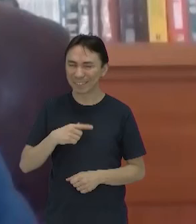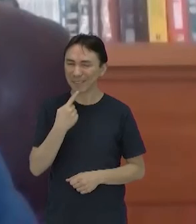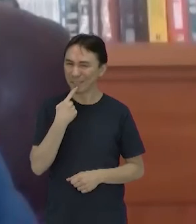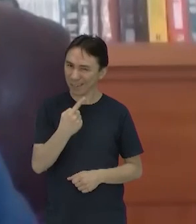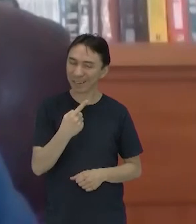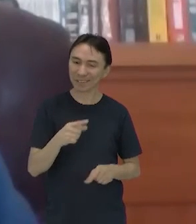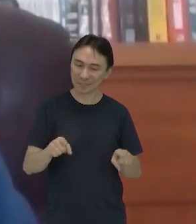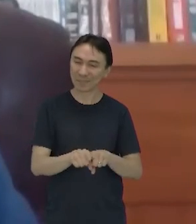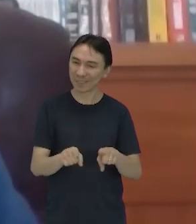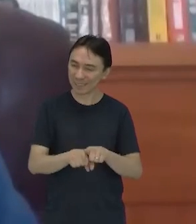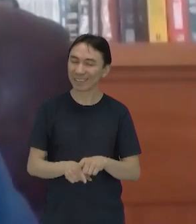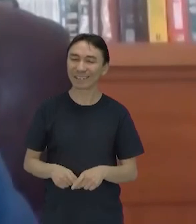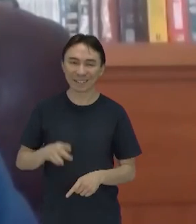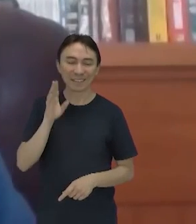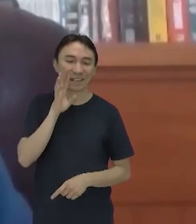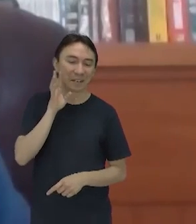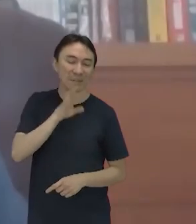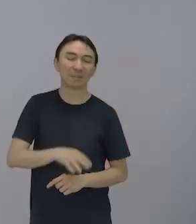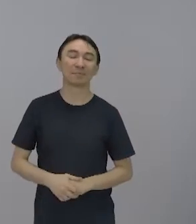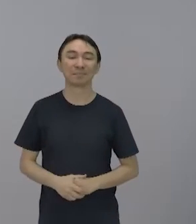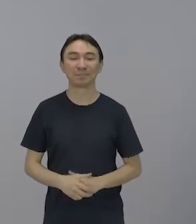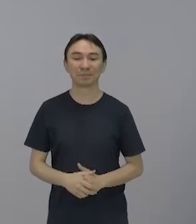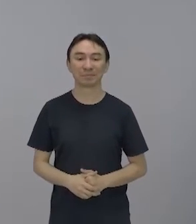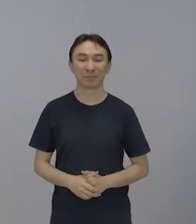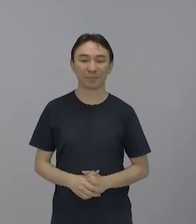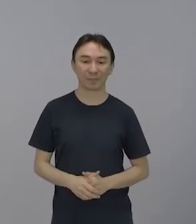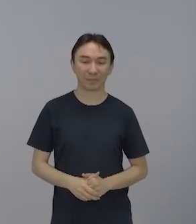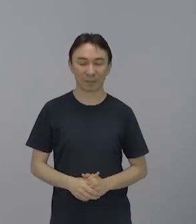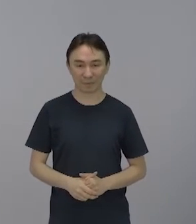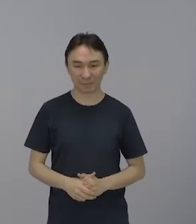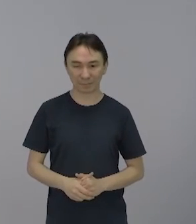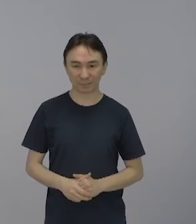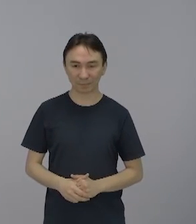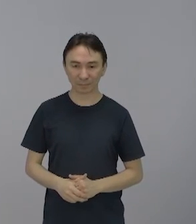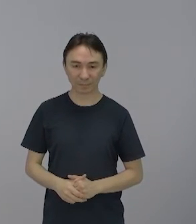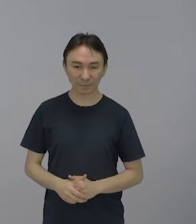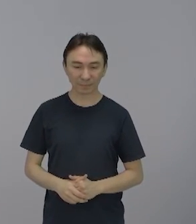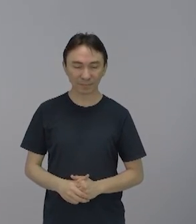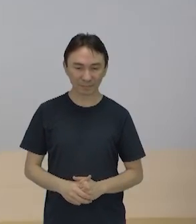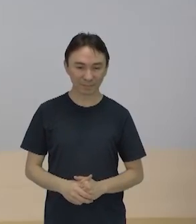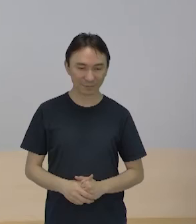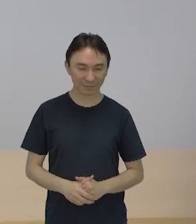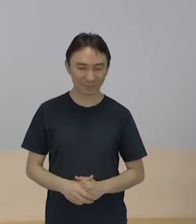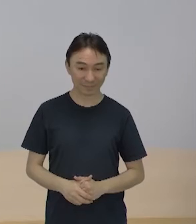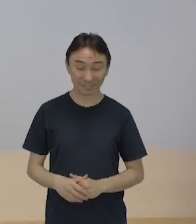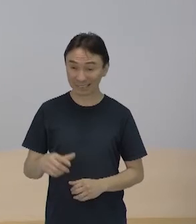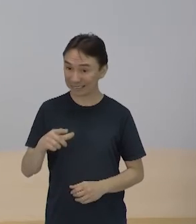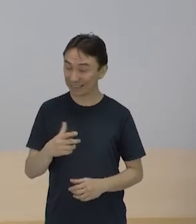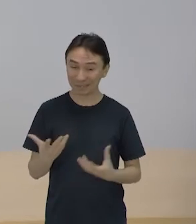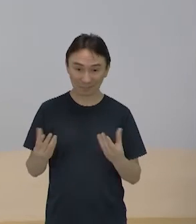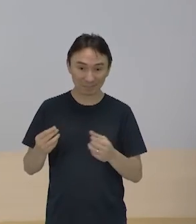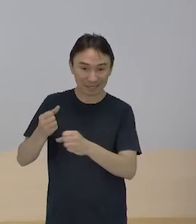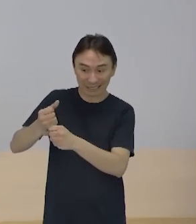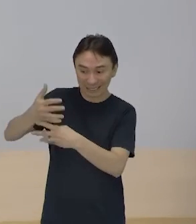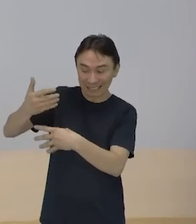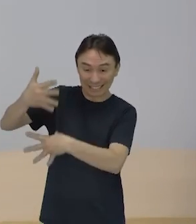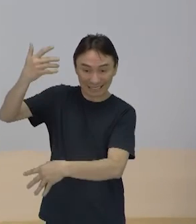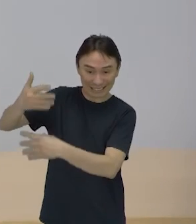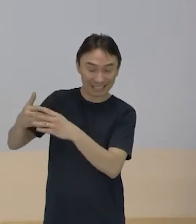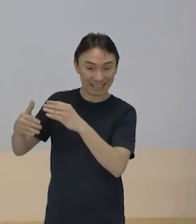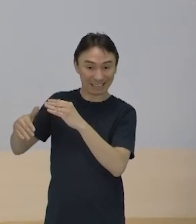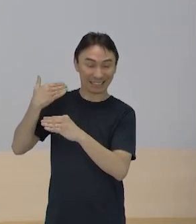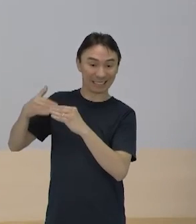finalzinho da entrevista. Tá, ok. One question, Rosana. Choose wisely. Aqui a galera tá desesperada para